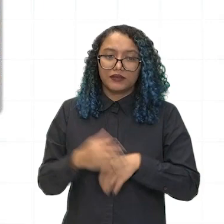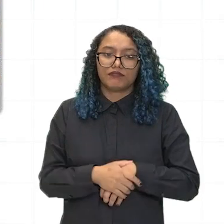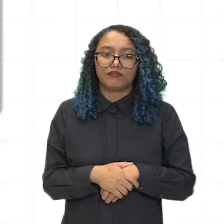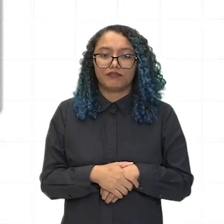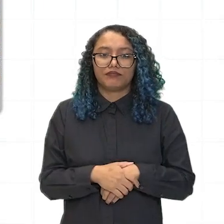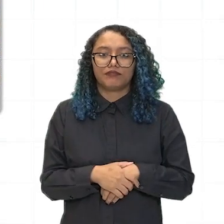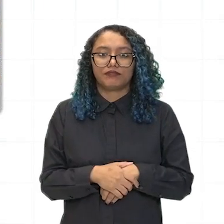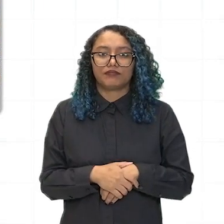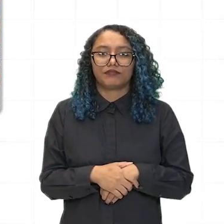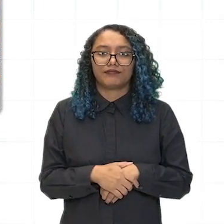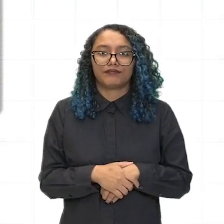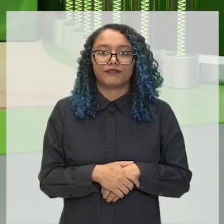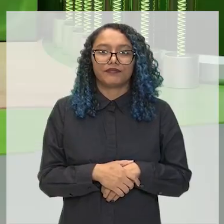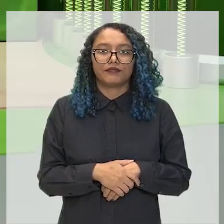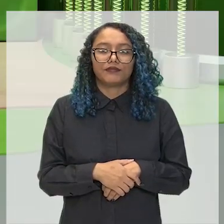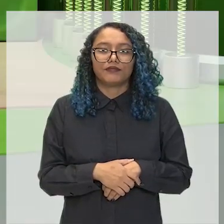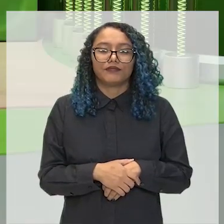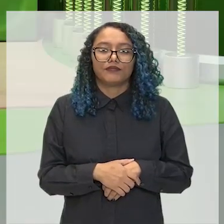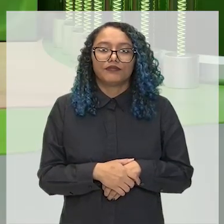da Terra.